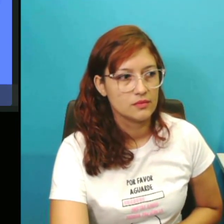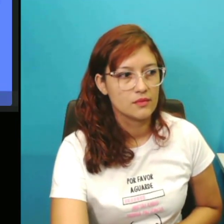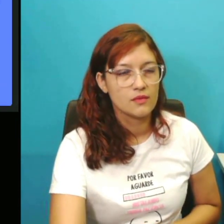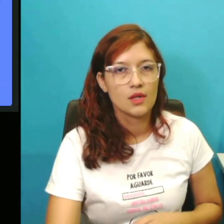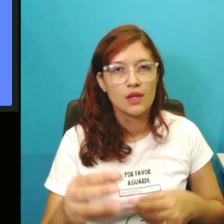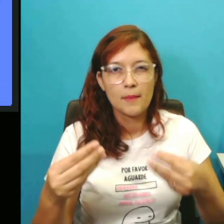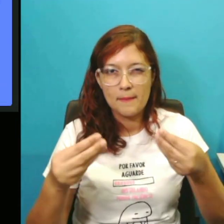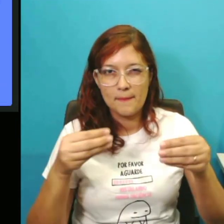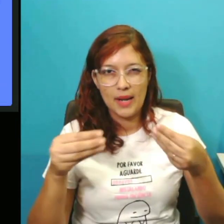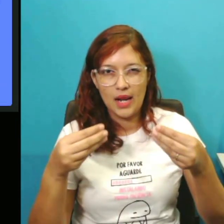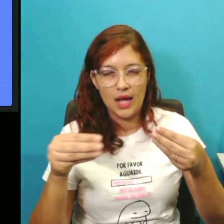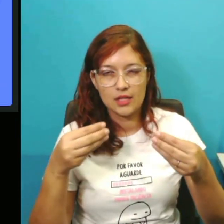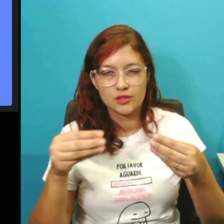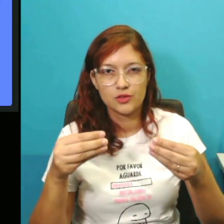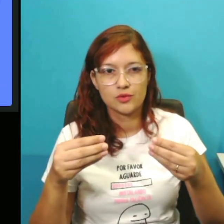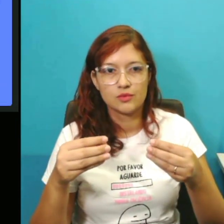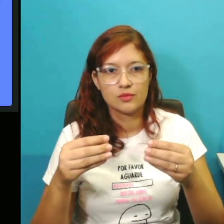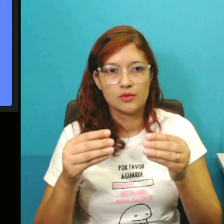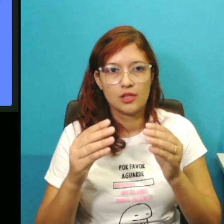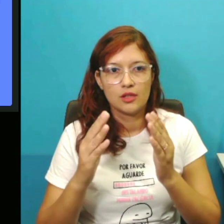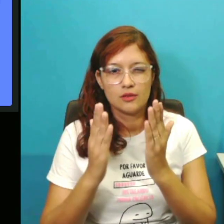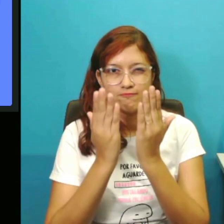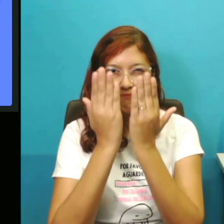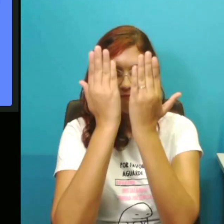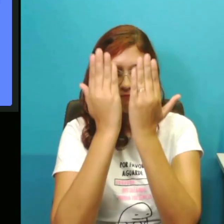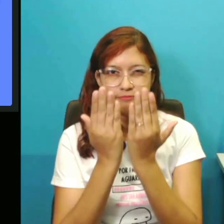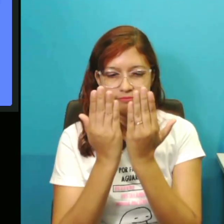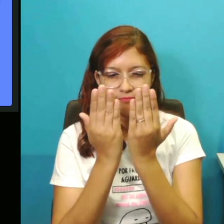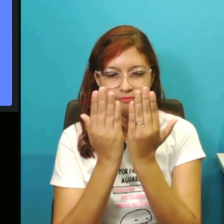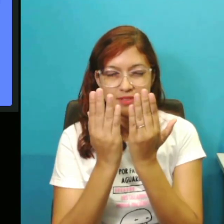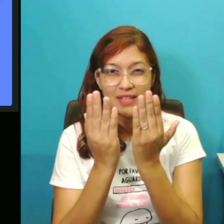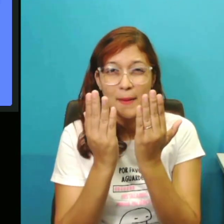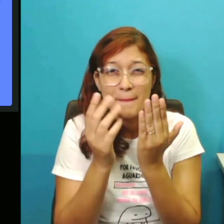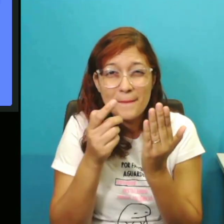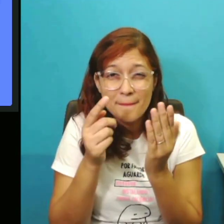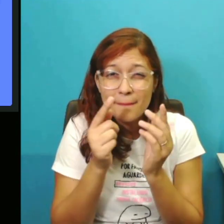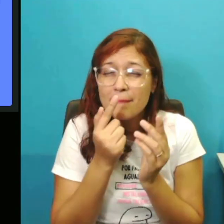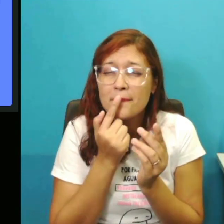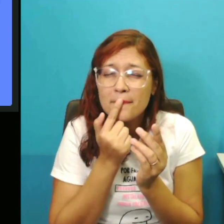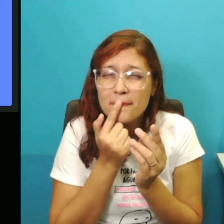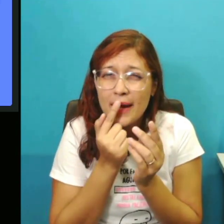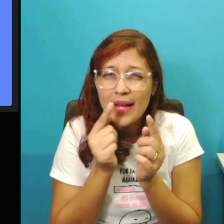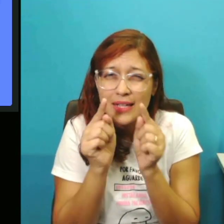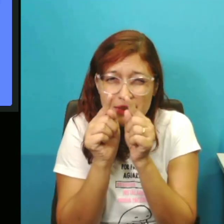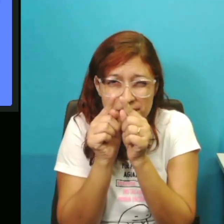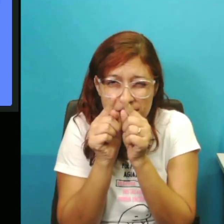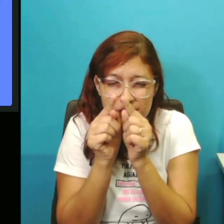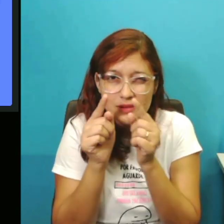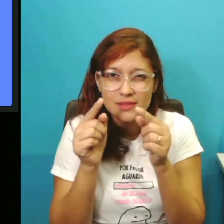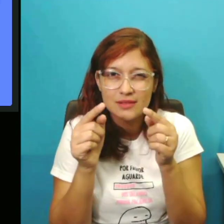Vai pegar um plástico e colocar eles bem próximos um do outro.